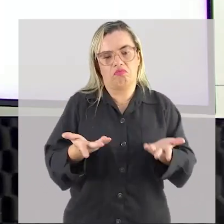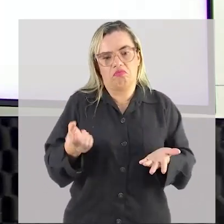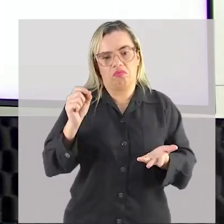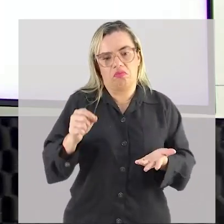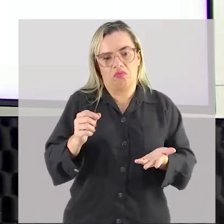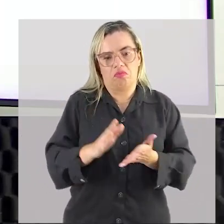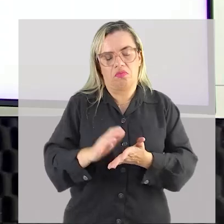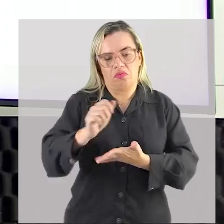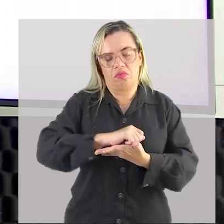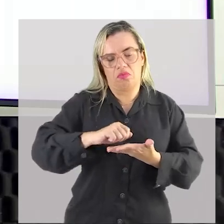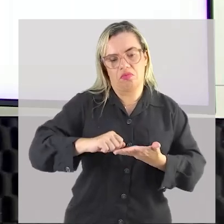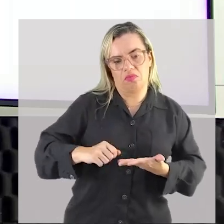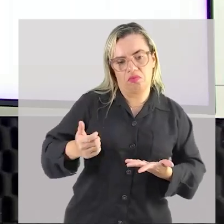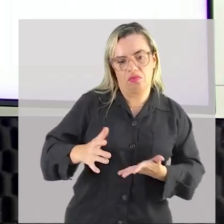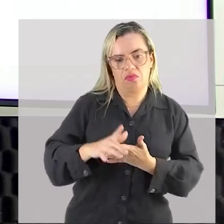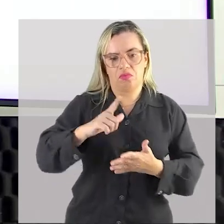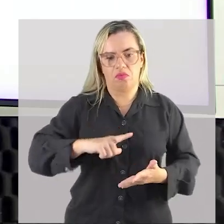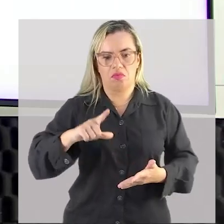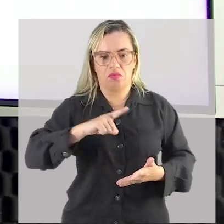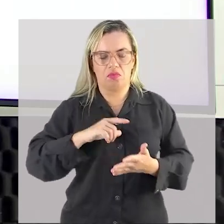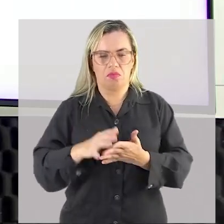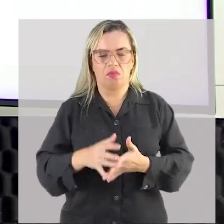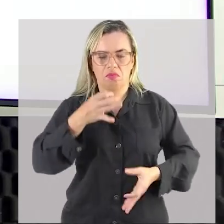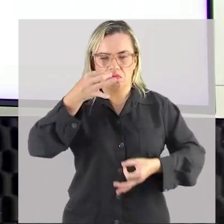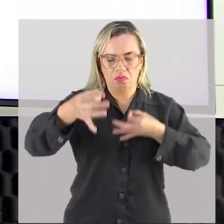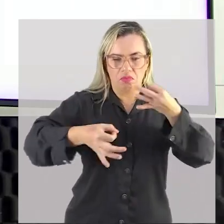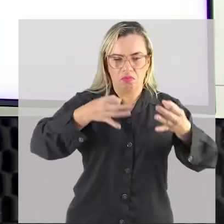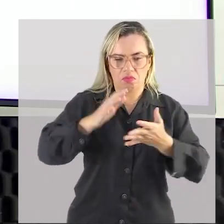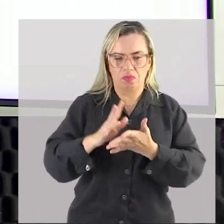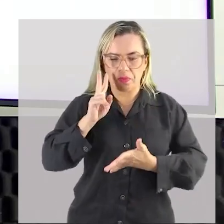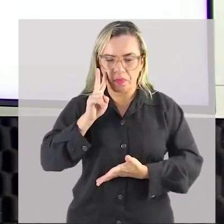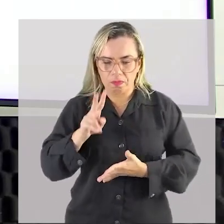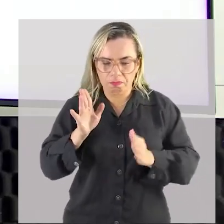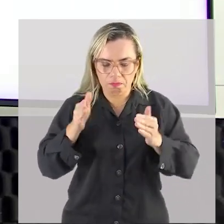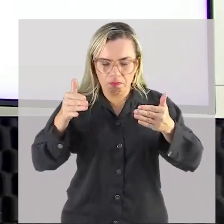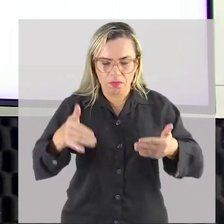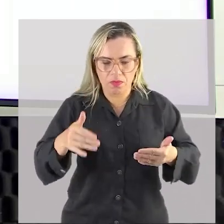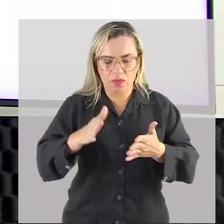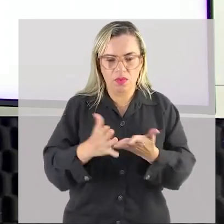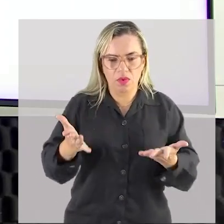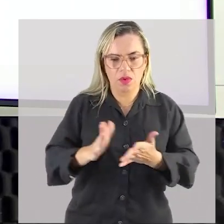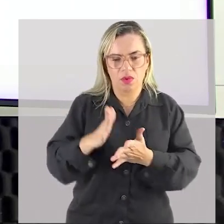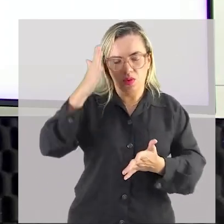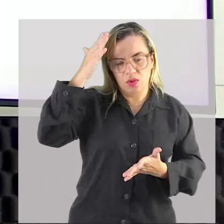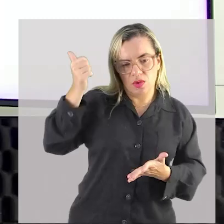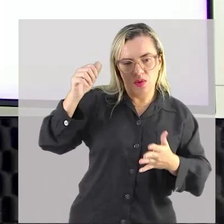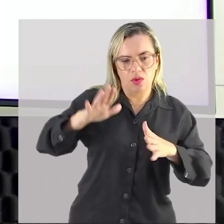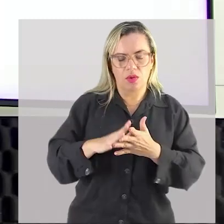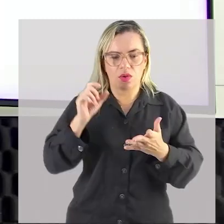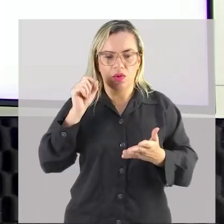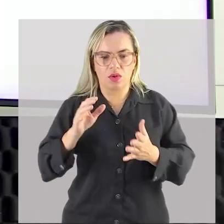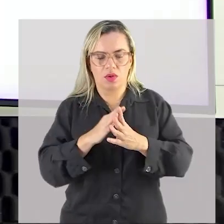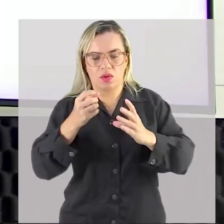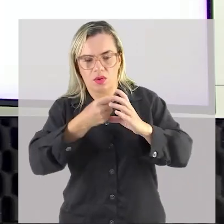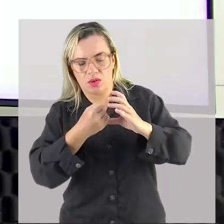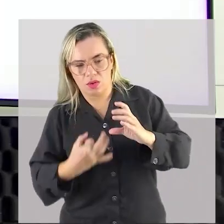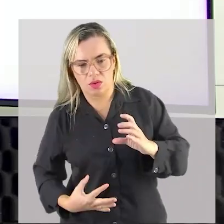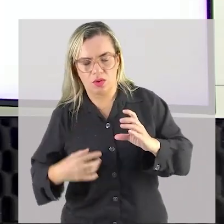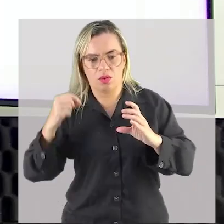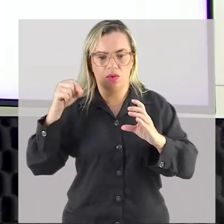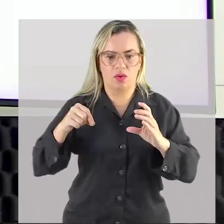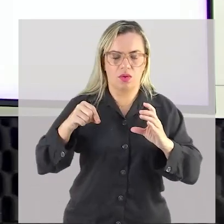enfim ele vai escrever e a gente tem que ter esse olhar bem atento para saber quais são as